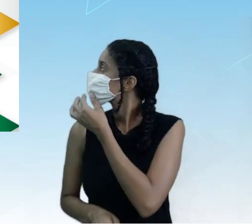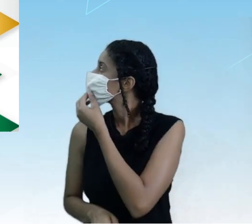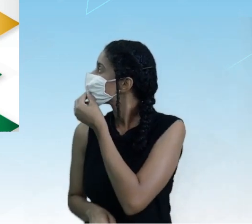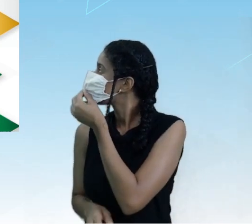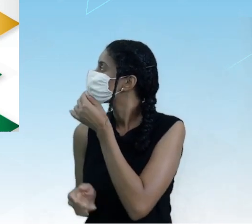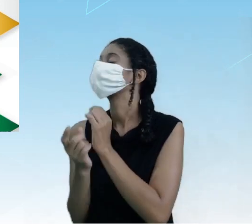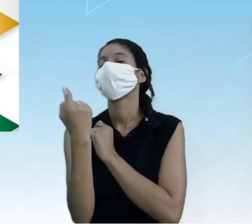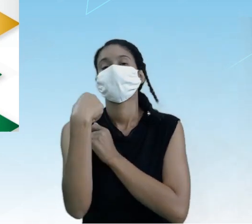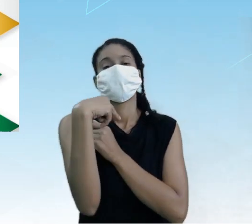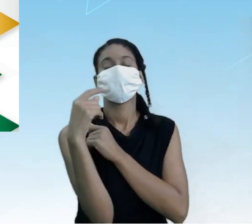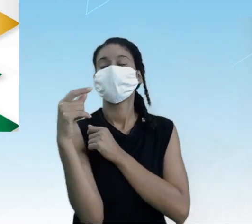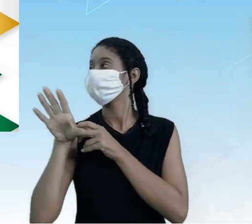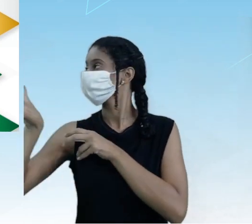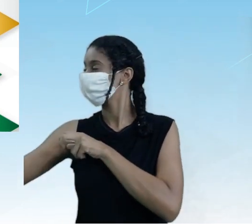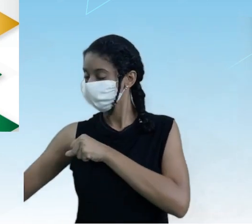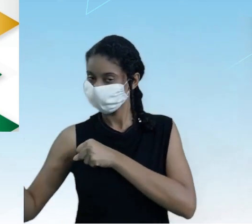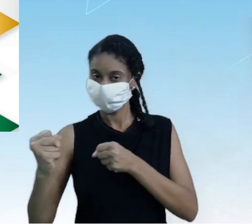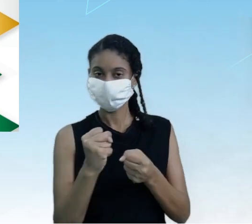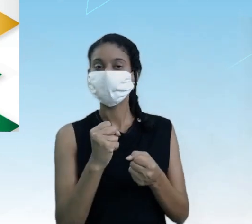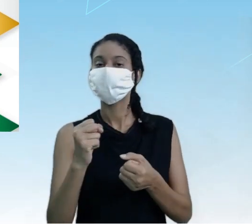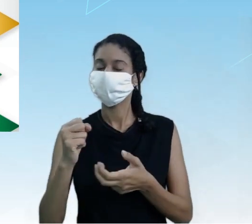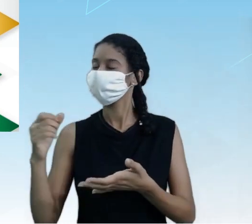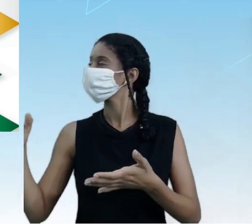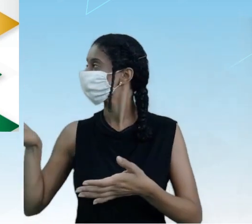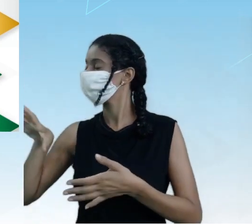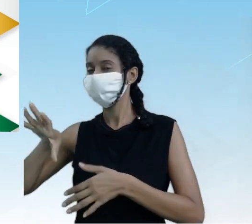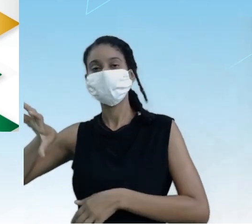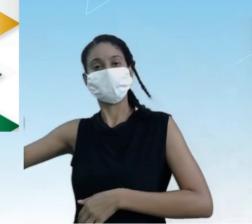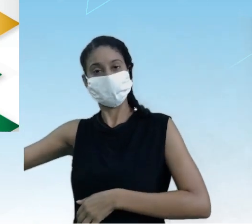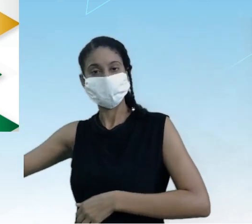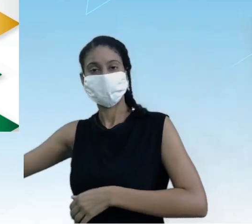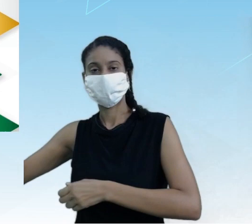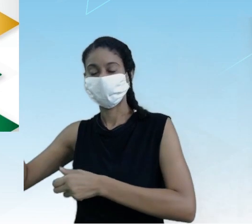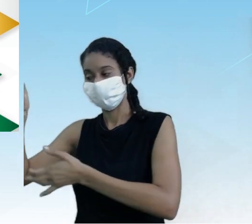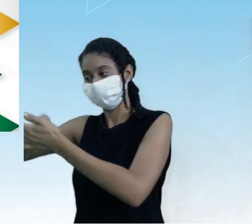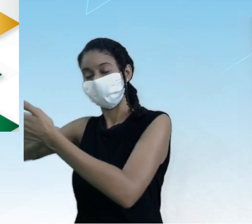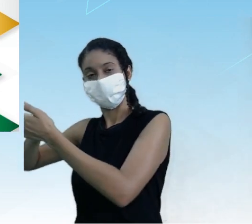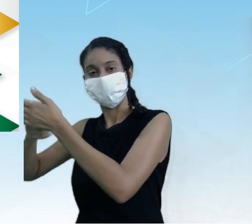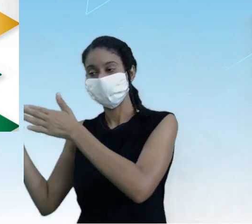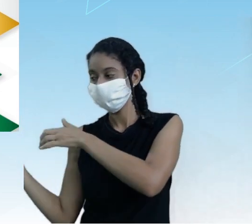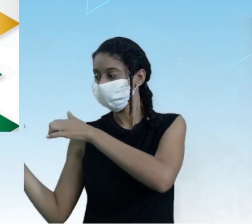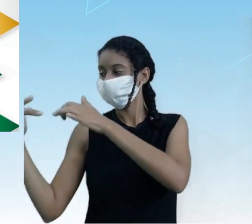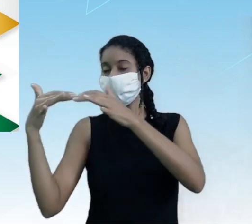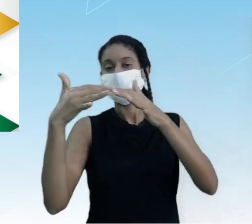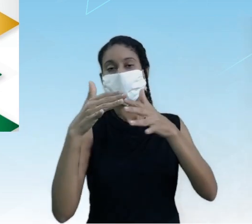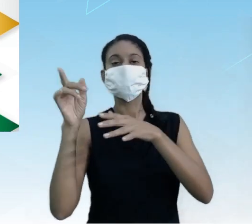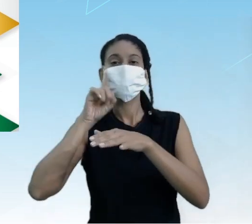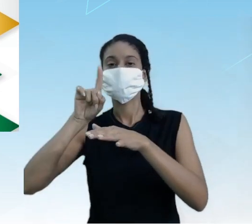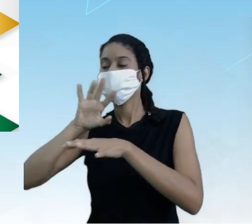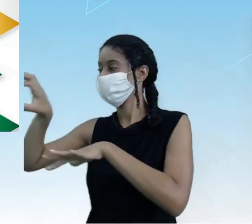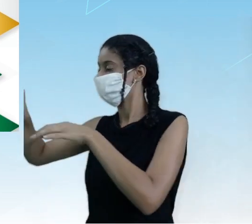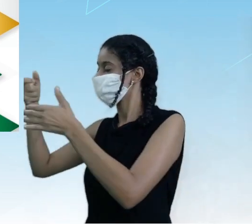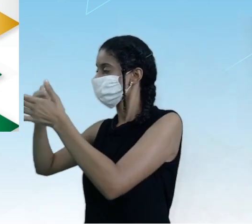Sea, foram trazidos, sequestrados para os Estados Unidos, sequestrou, né,